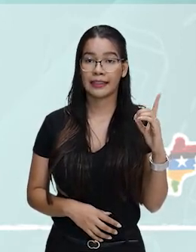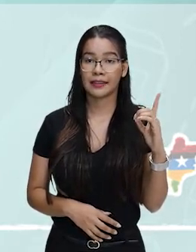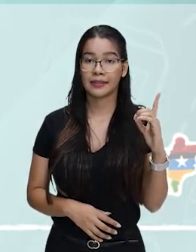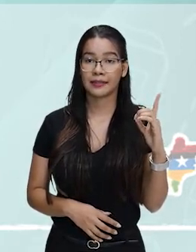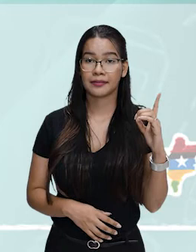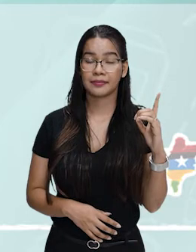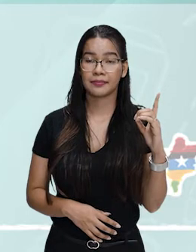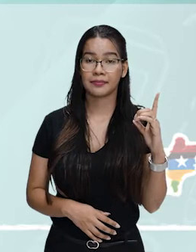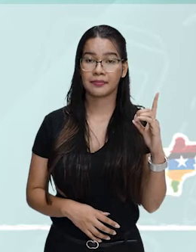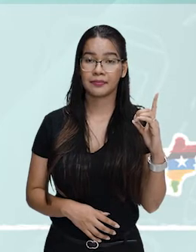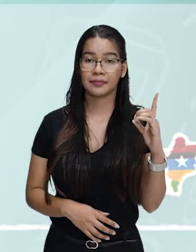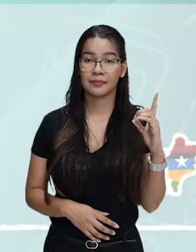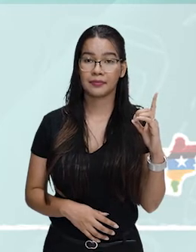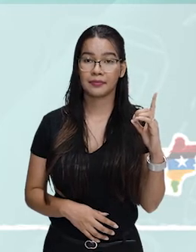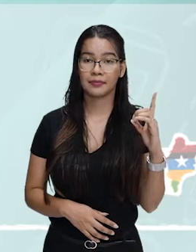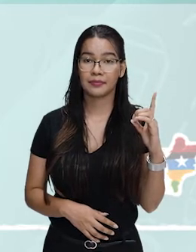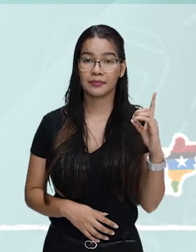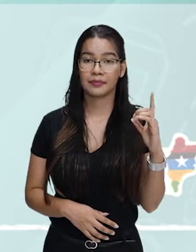explicativa,